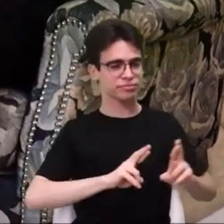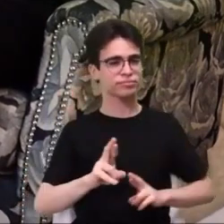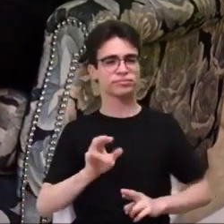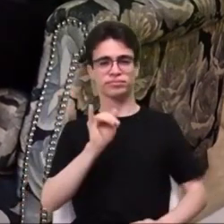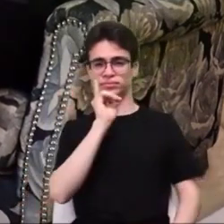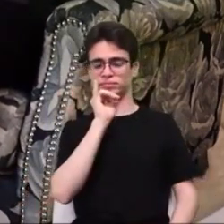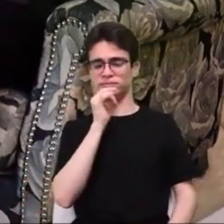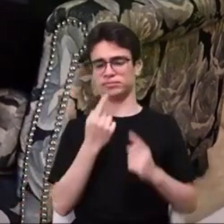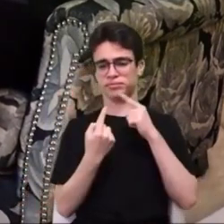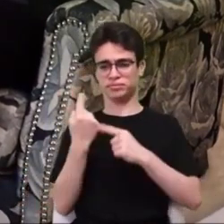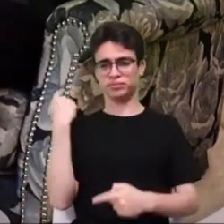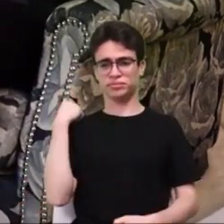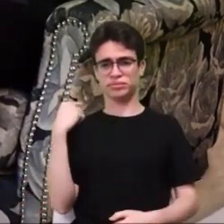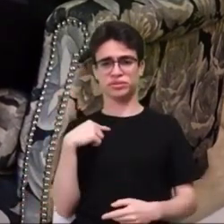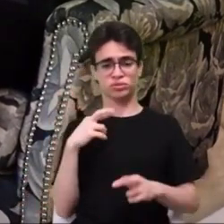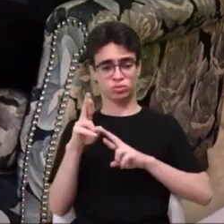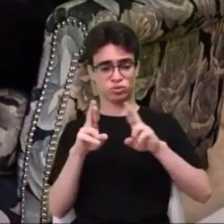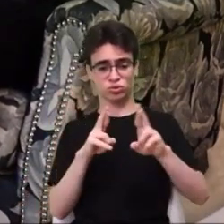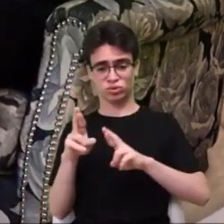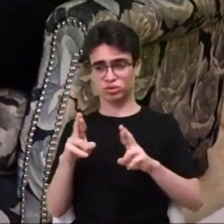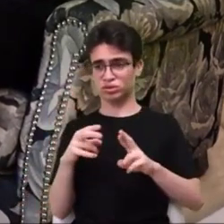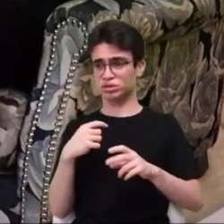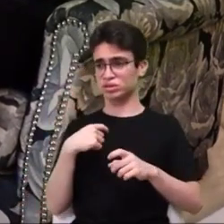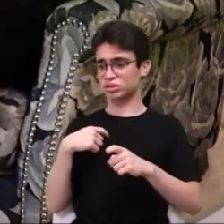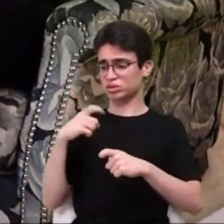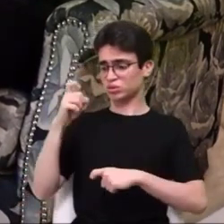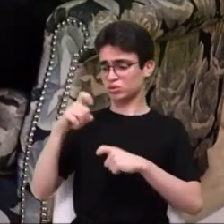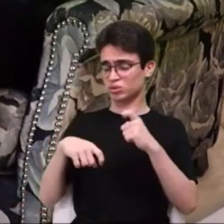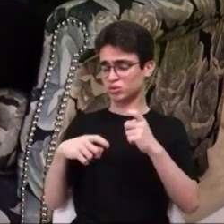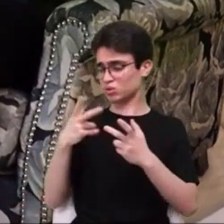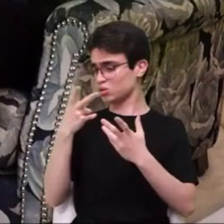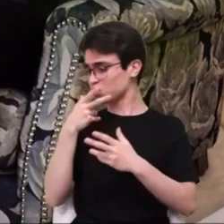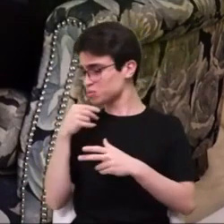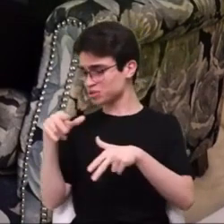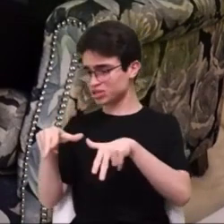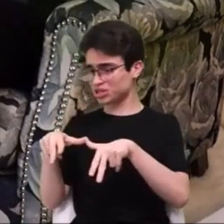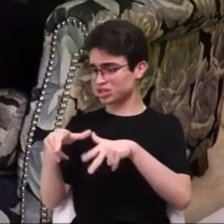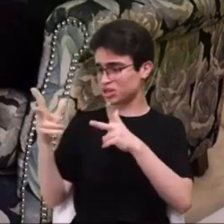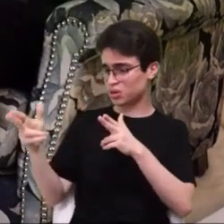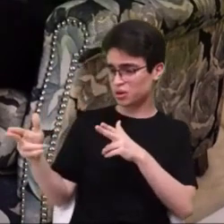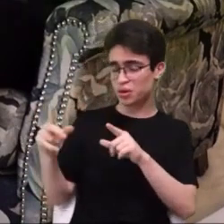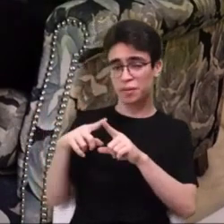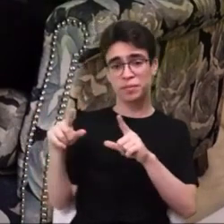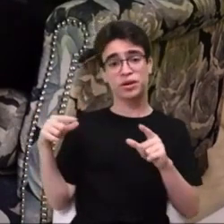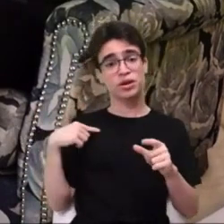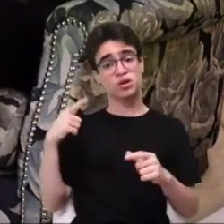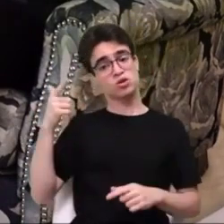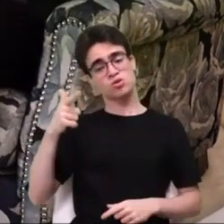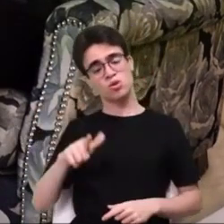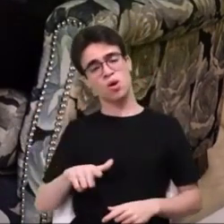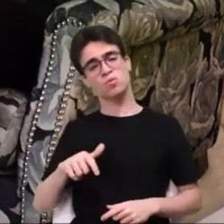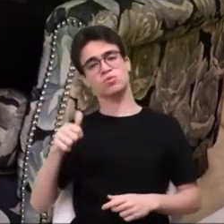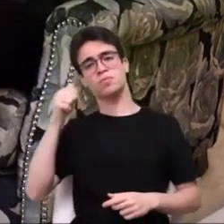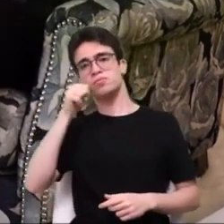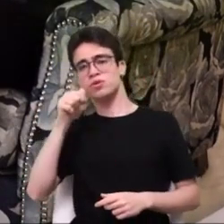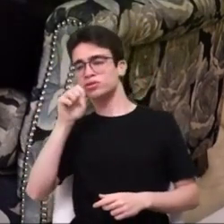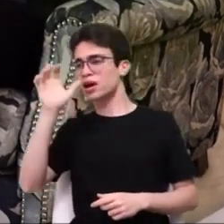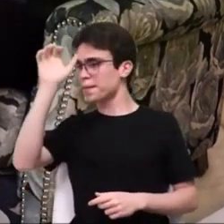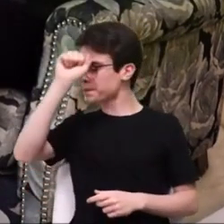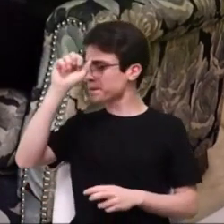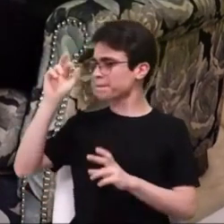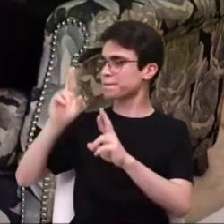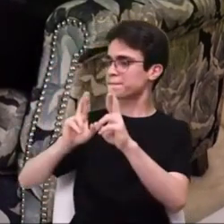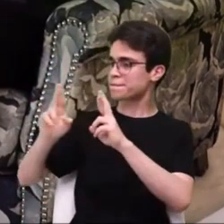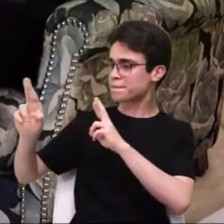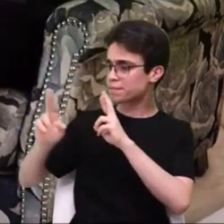eu não sabia me relacionar com o mesmo sexo, nem com o sexo oposto, eu precisava aprender a me relacionar. E tudo